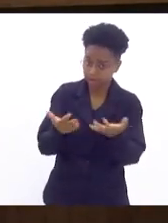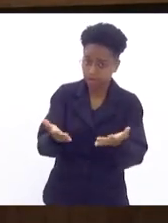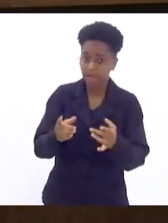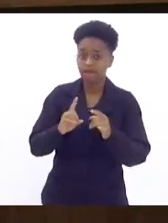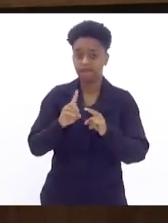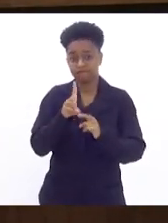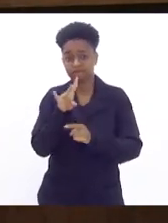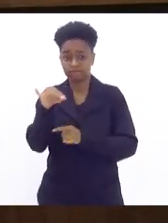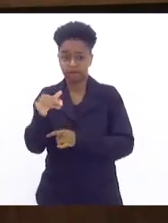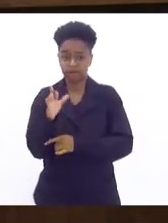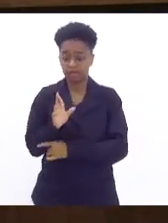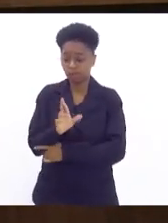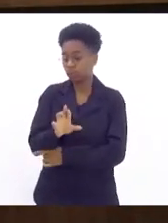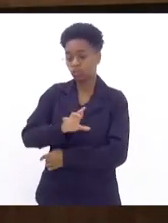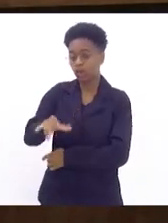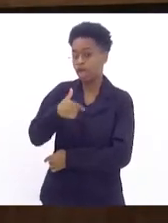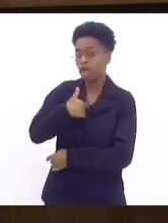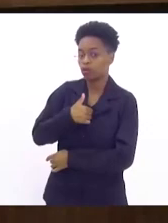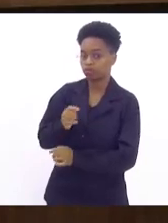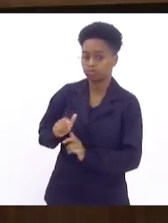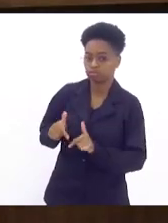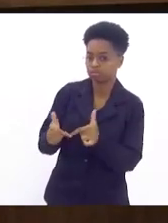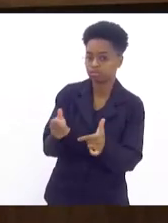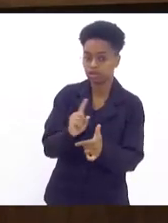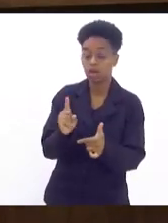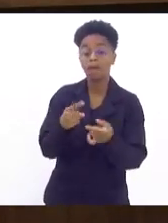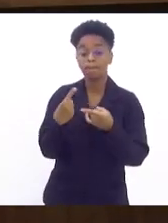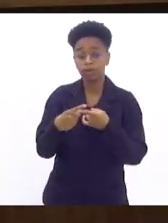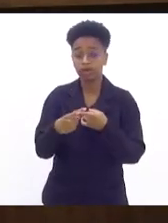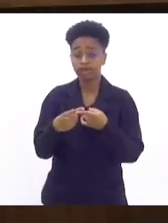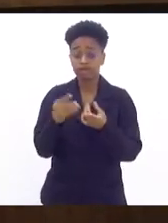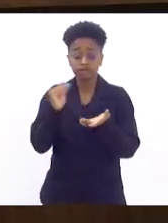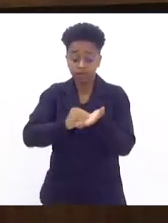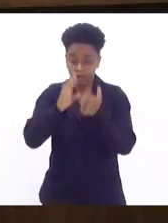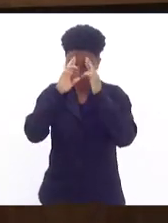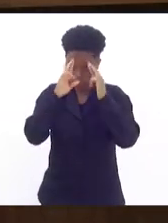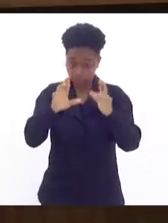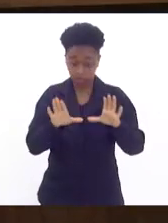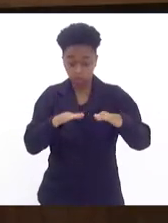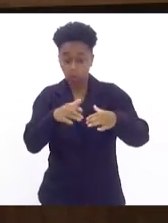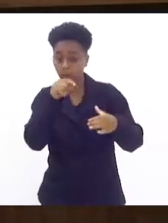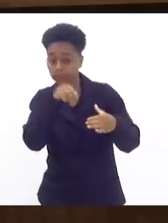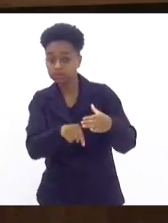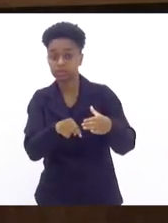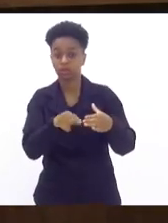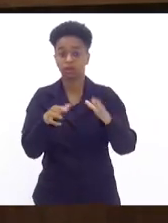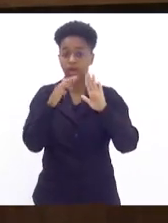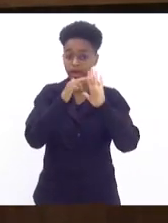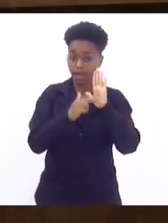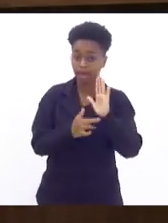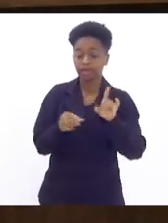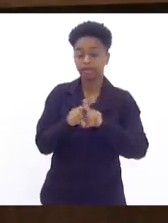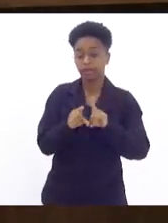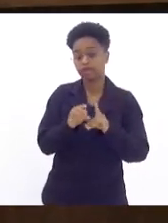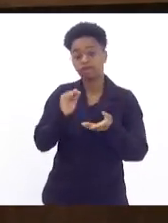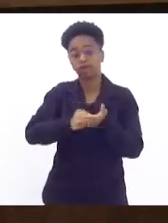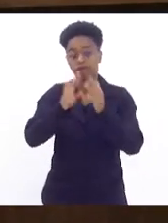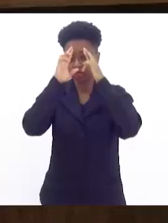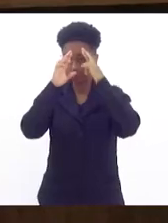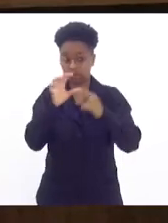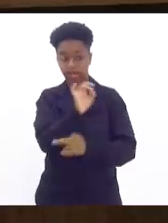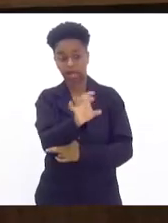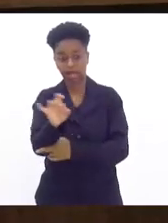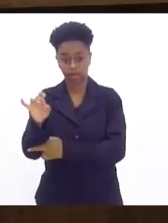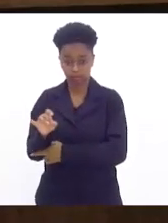representação não do meu mandato mas dá porque são desrespeito a comissão de normas internas mas sobretudo é um mandato de cada um aqui é o plenário é